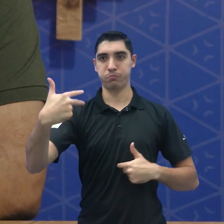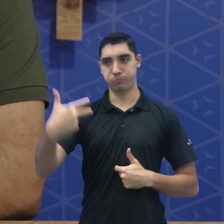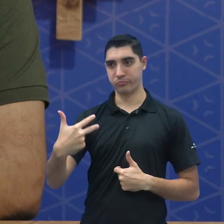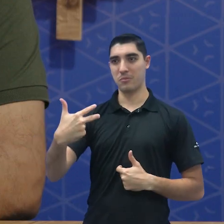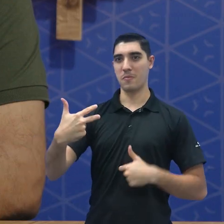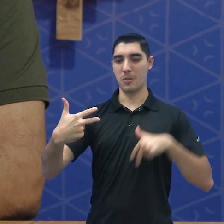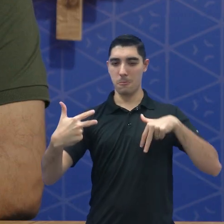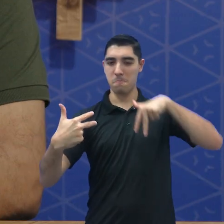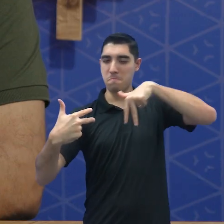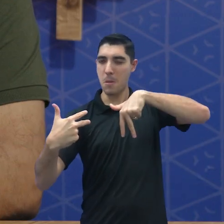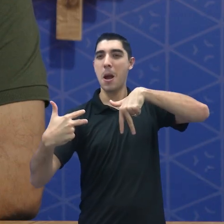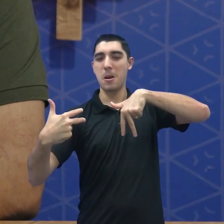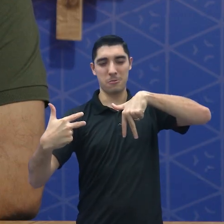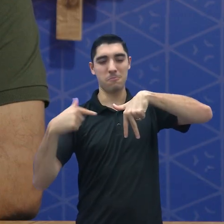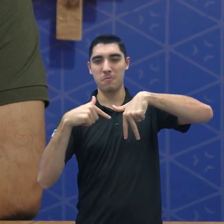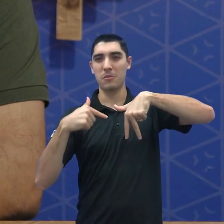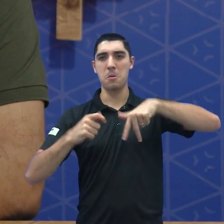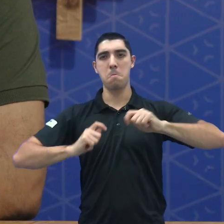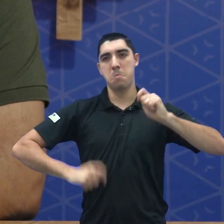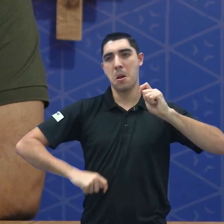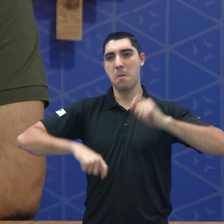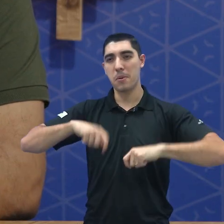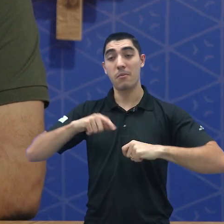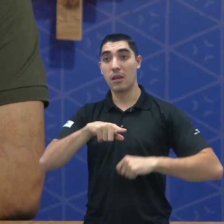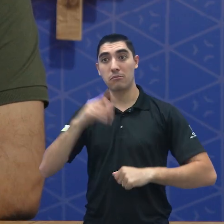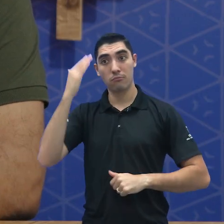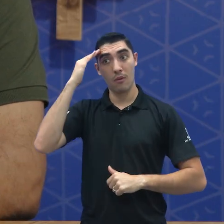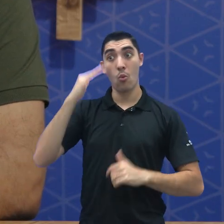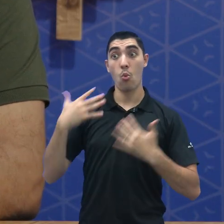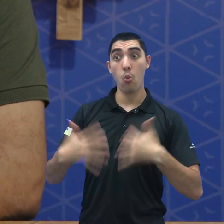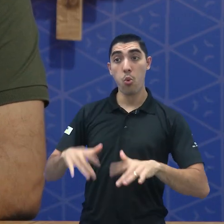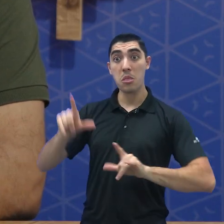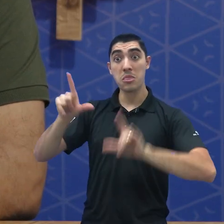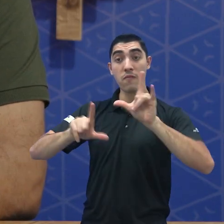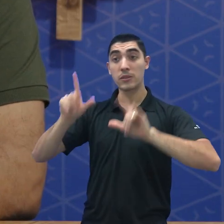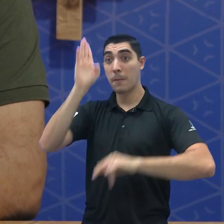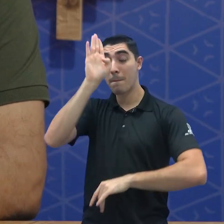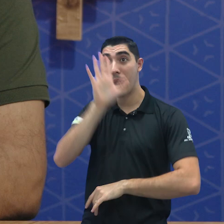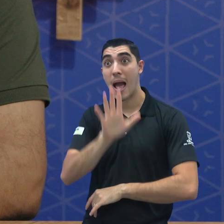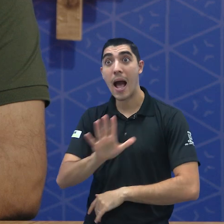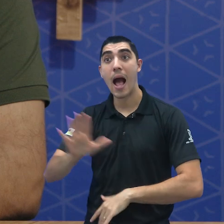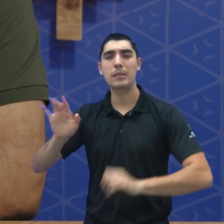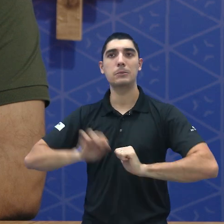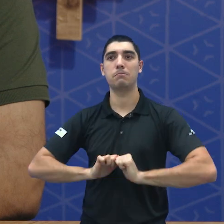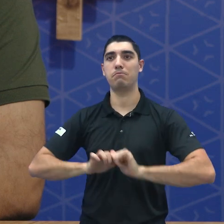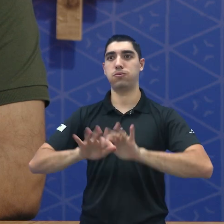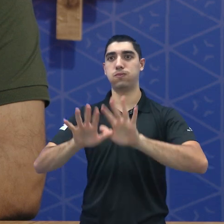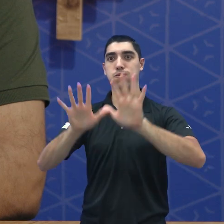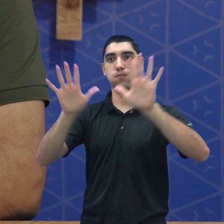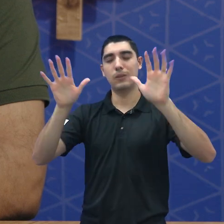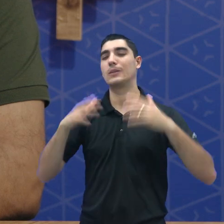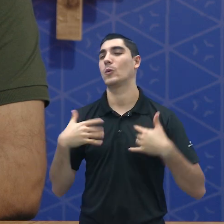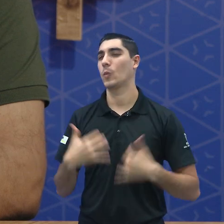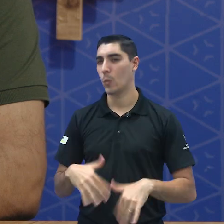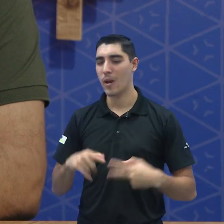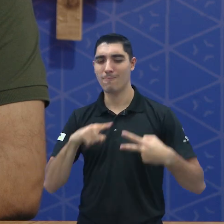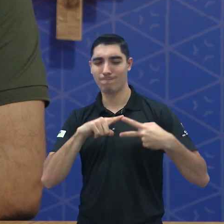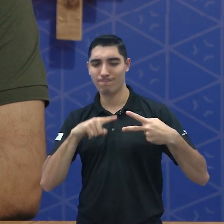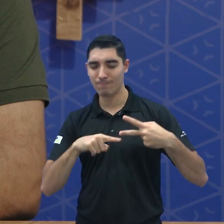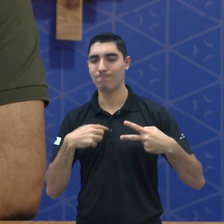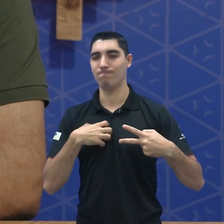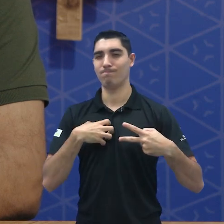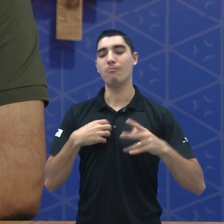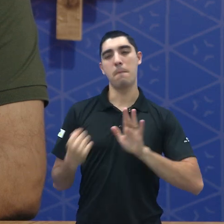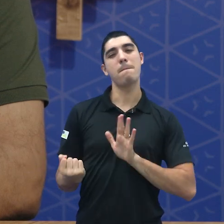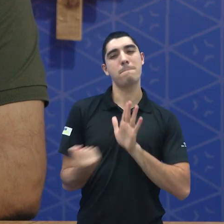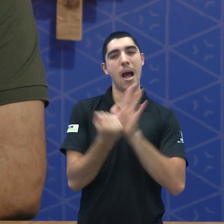uma postura, tudo alinhado e sabendo que aquilo ali estava sendo transmitido ao vivo para o Brasil. Então foram duas apresentações